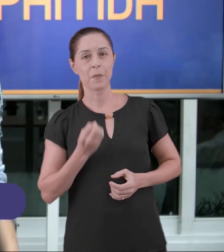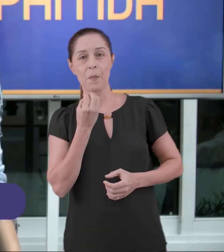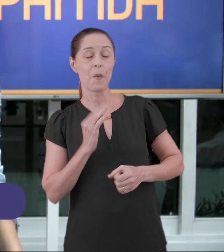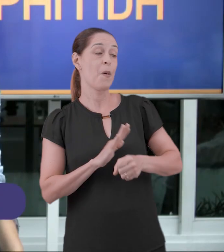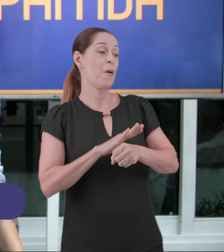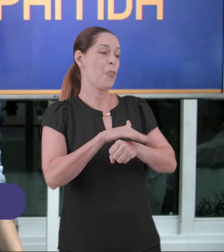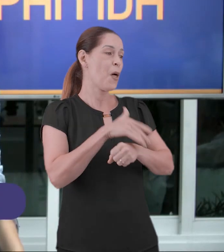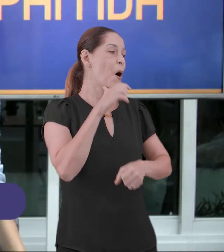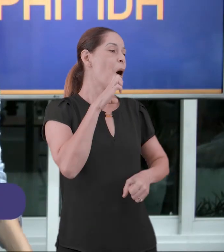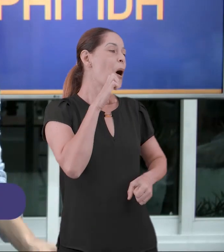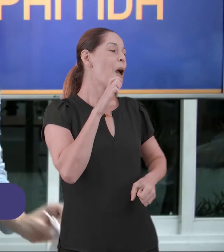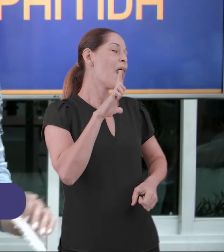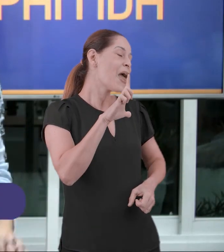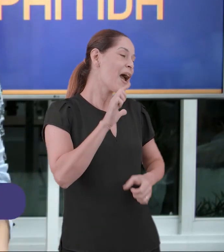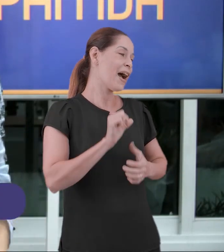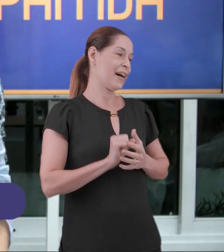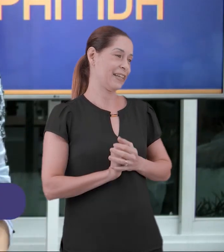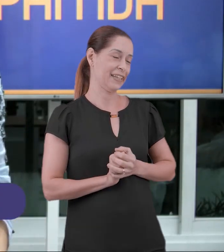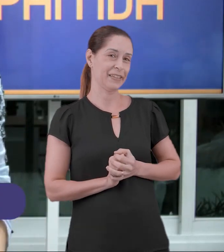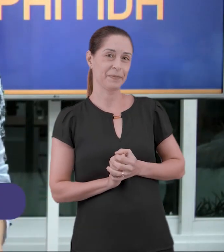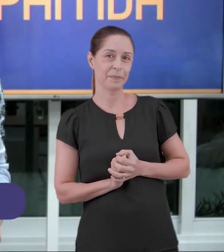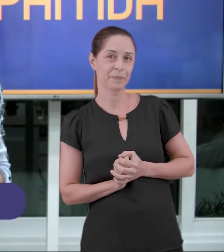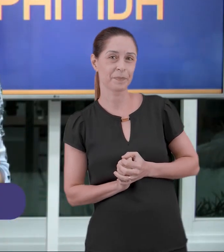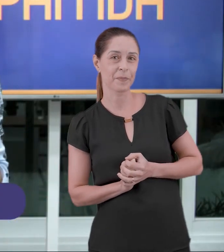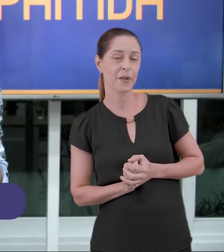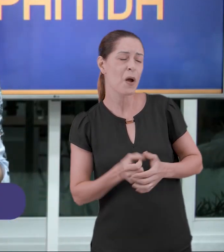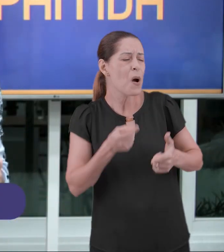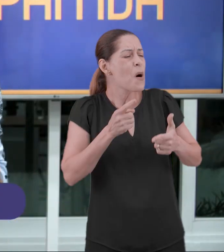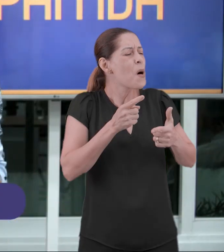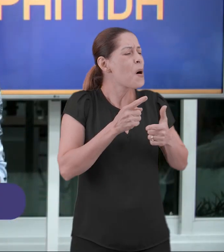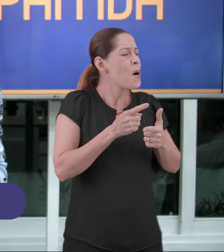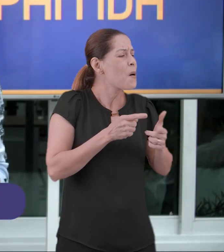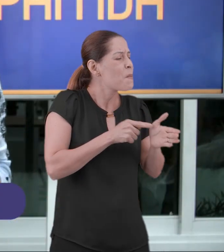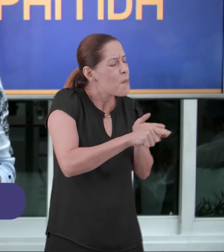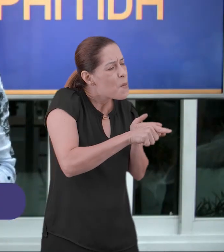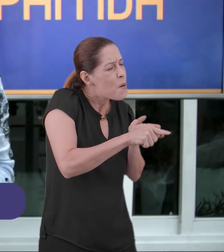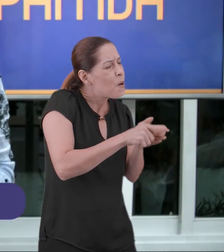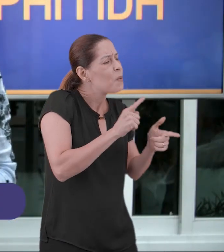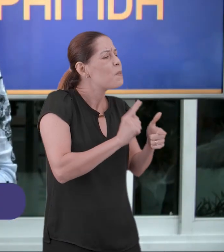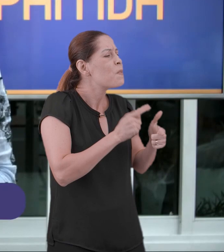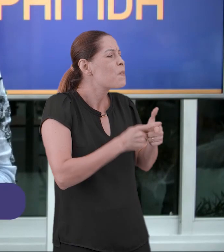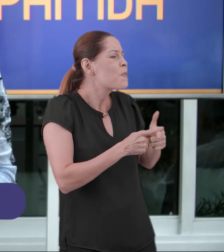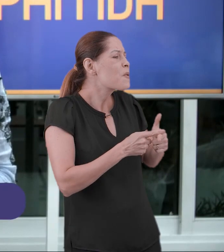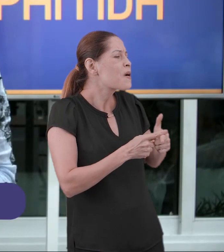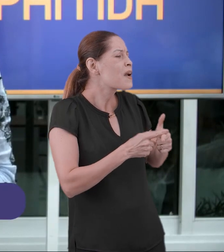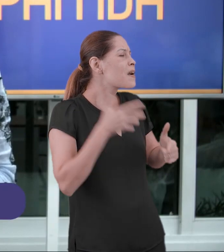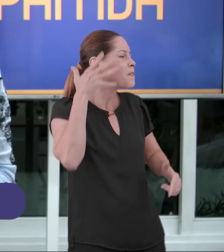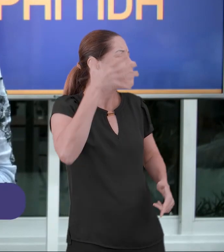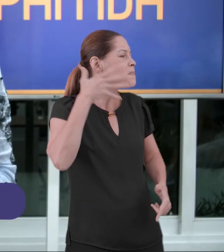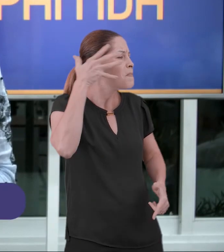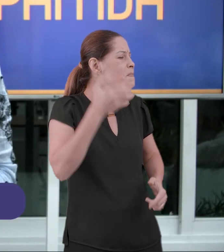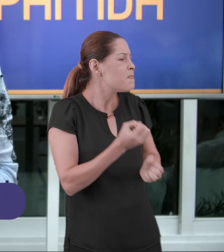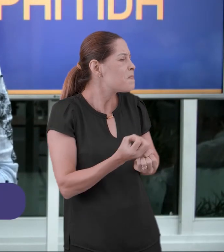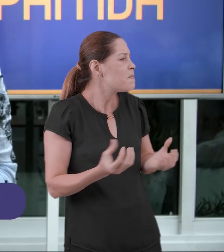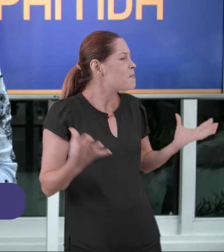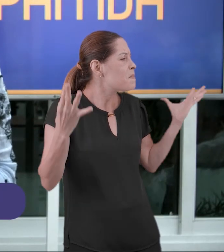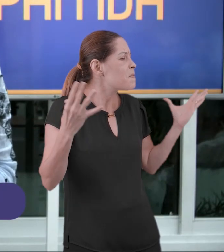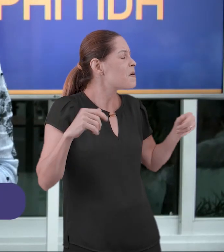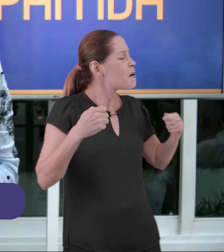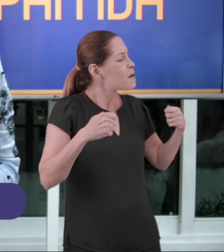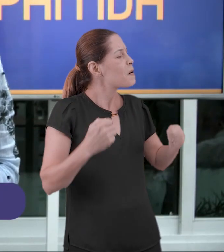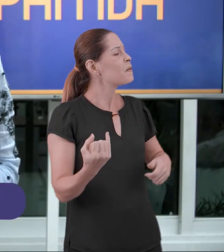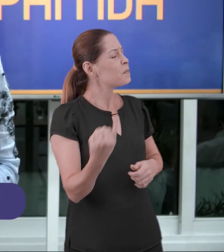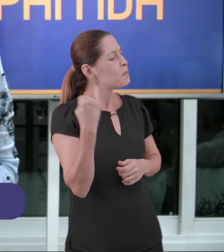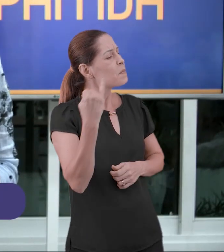noite a Eliana e já perguntar para ela por que é necessário, Eliana, um evento como esse para a gente falar